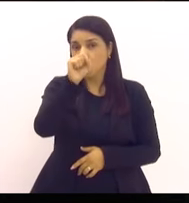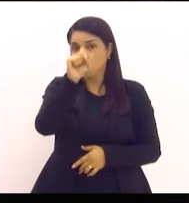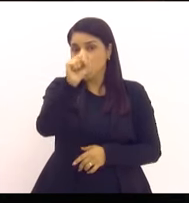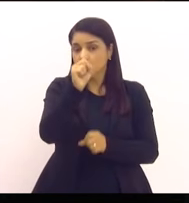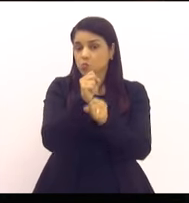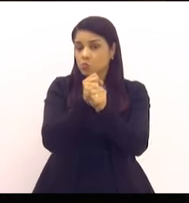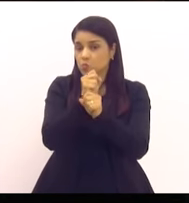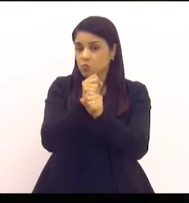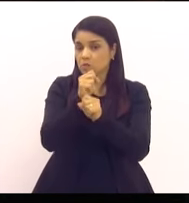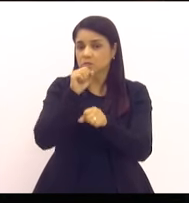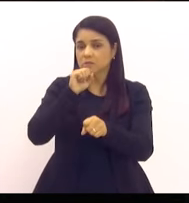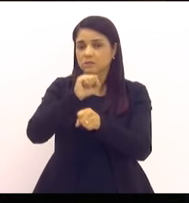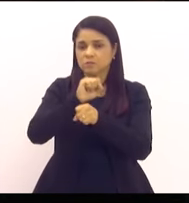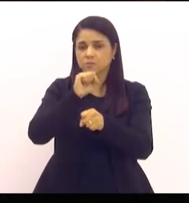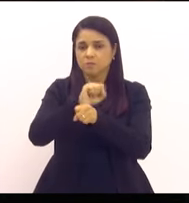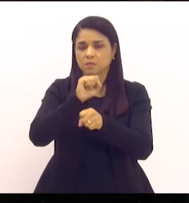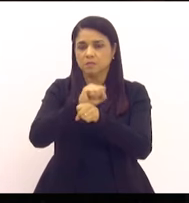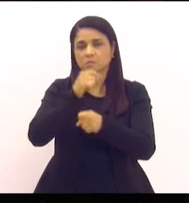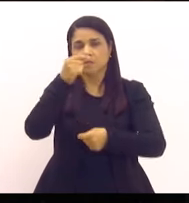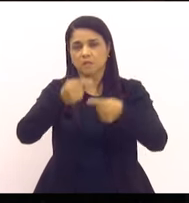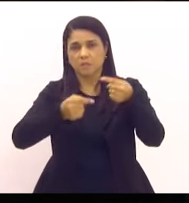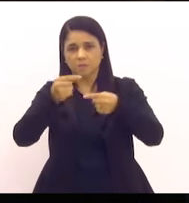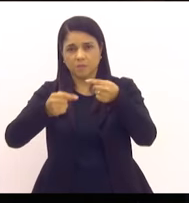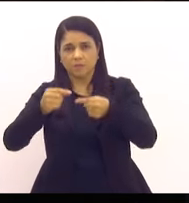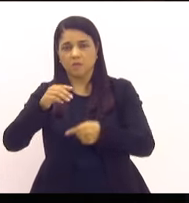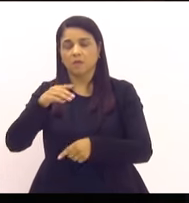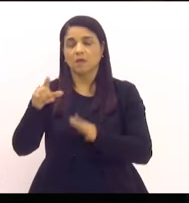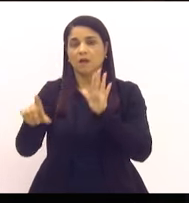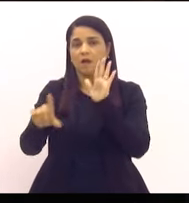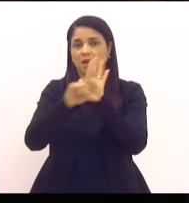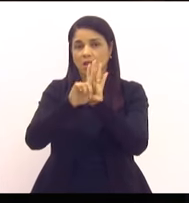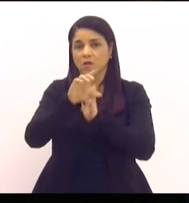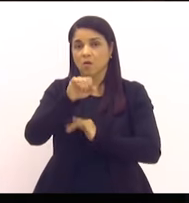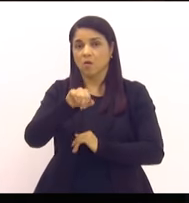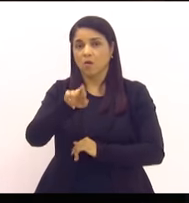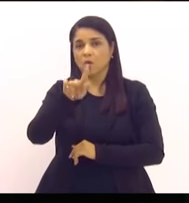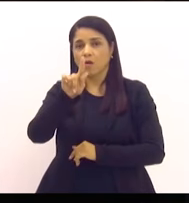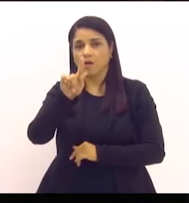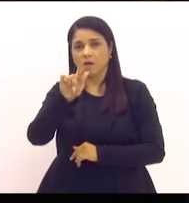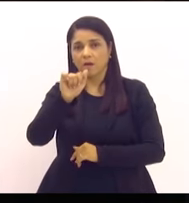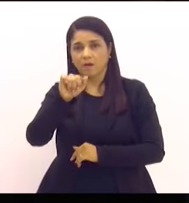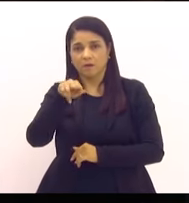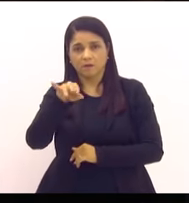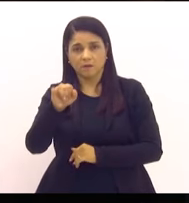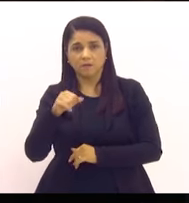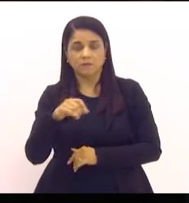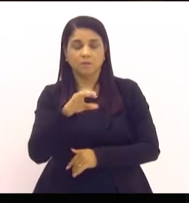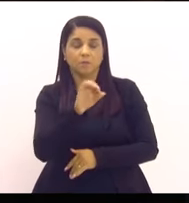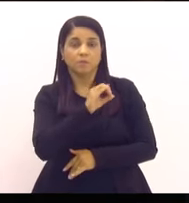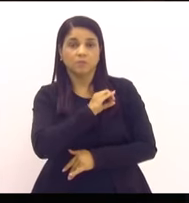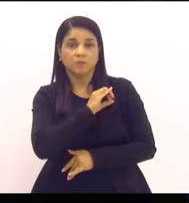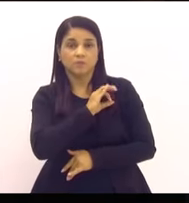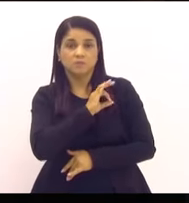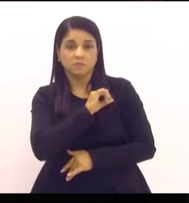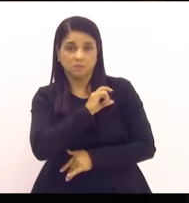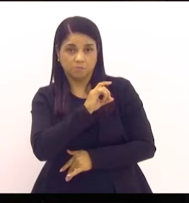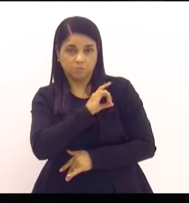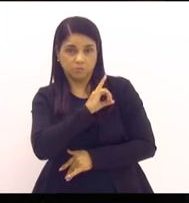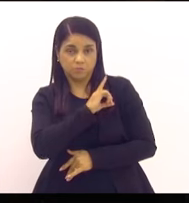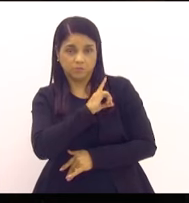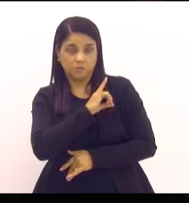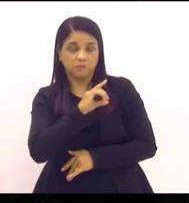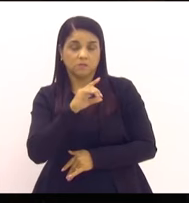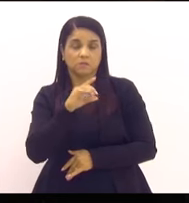8 anos para debater a lei orgânica da Polícia Civil. Ela veio para essa casa e recebeu 700